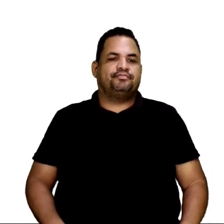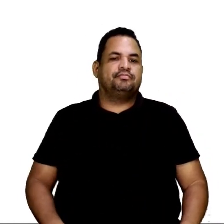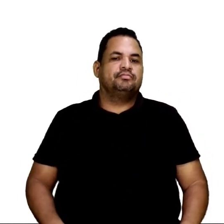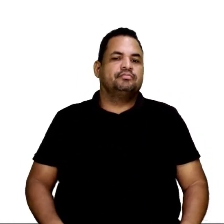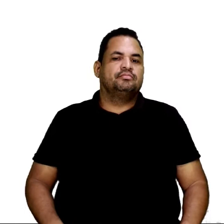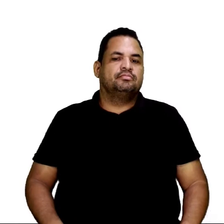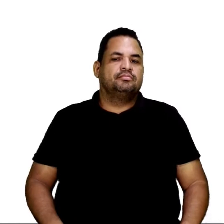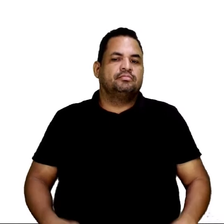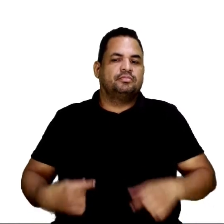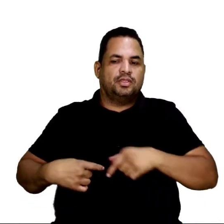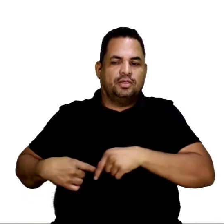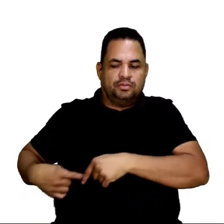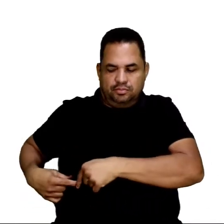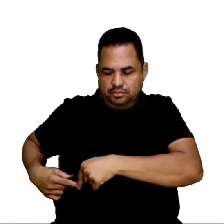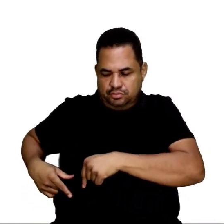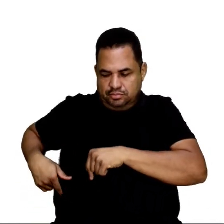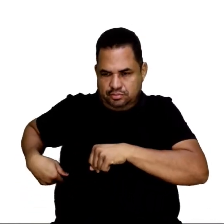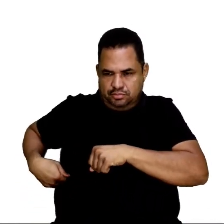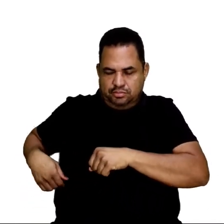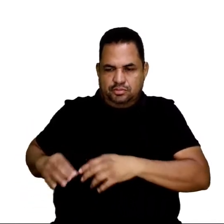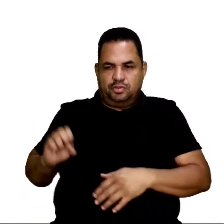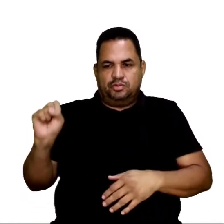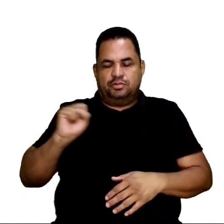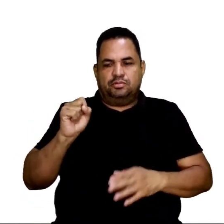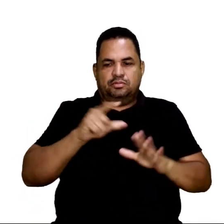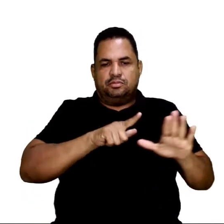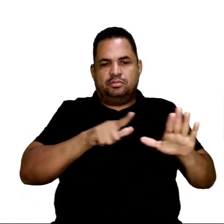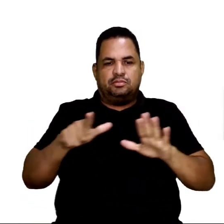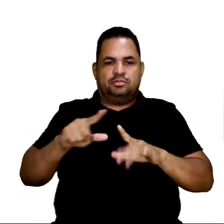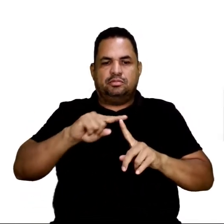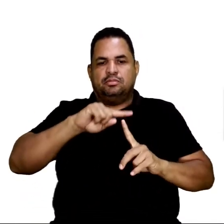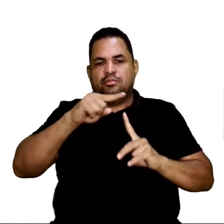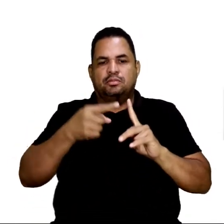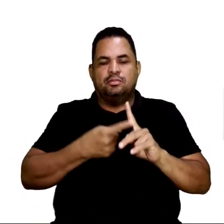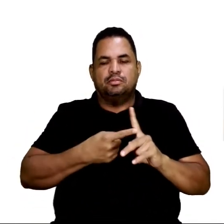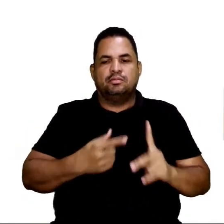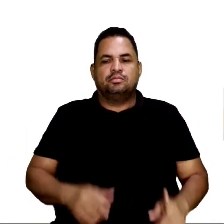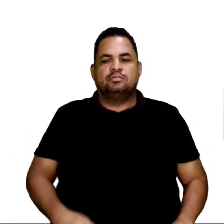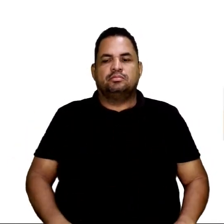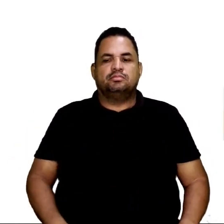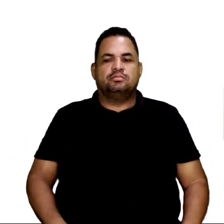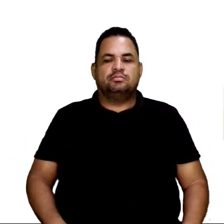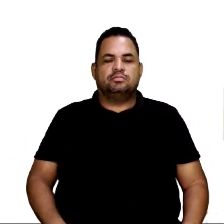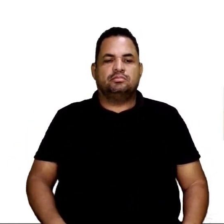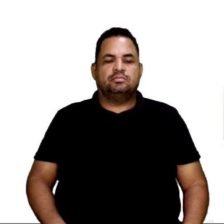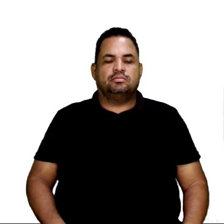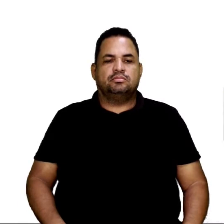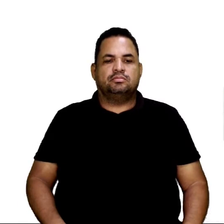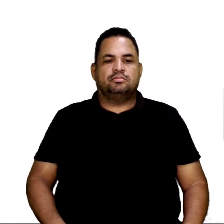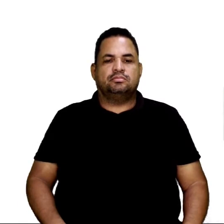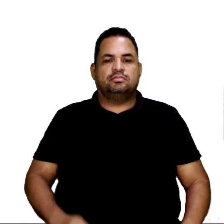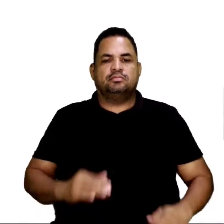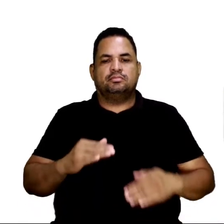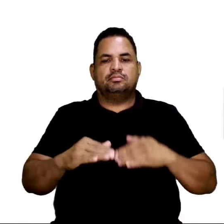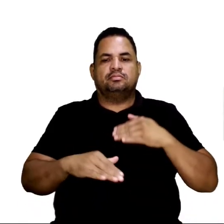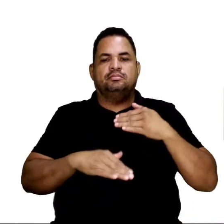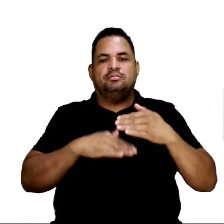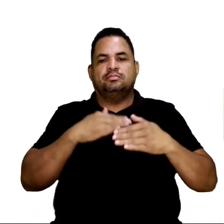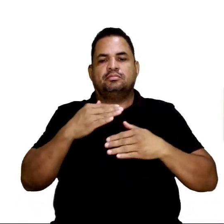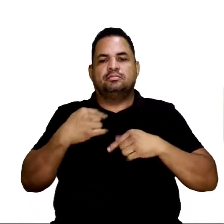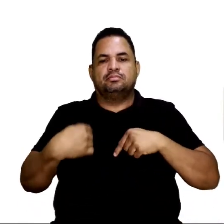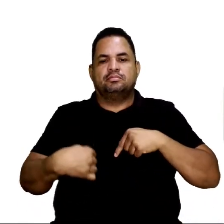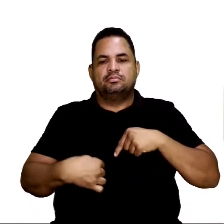o fígado agora nessa 8ª semana de gestação, tá? Um fígado muito grande. Desenvolve-se